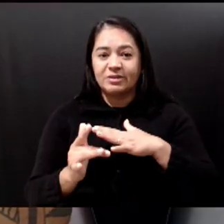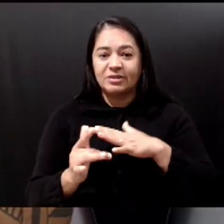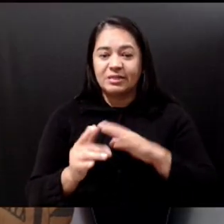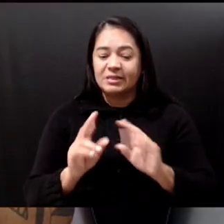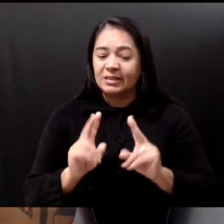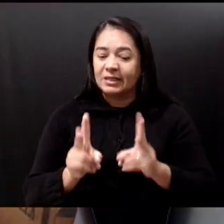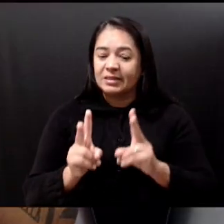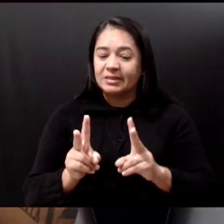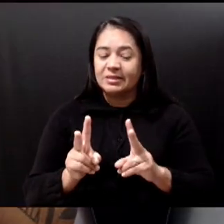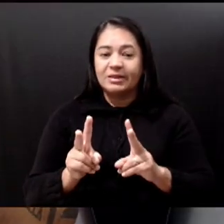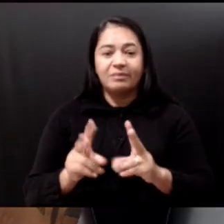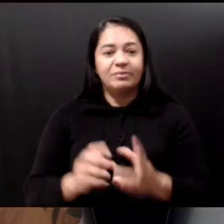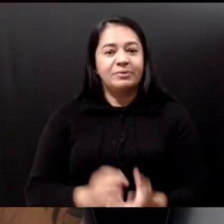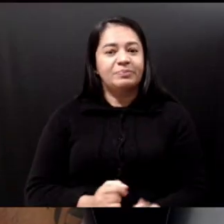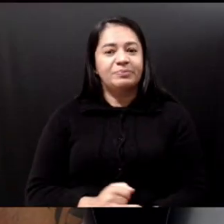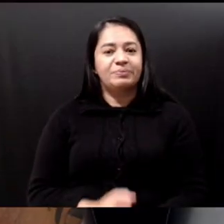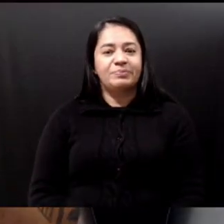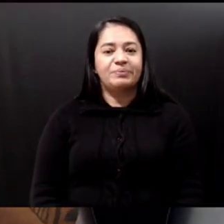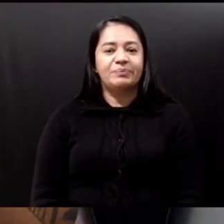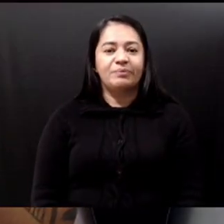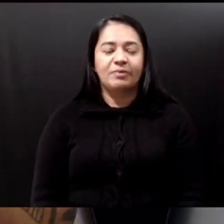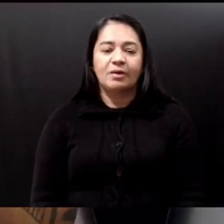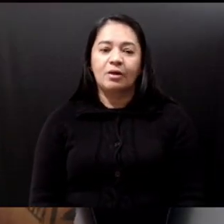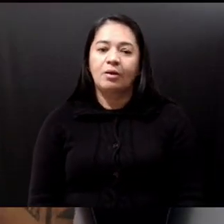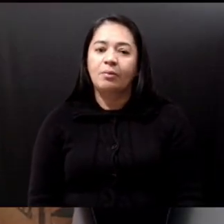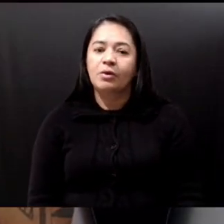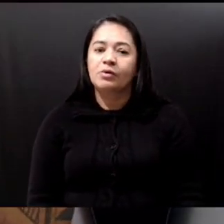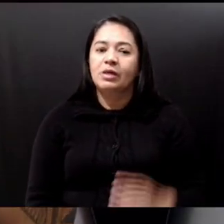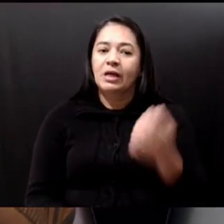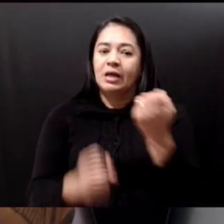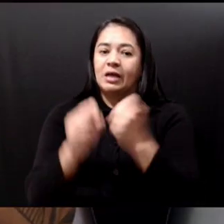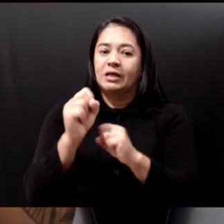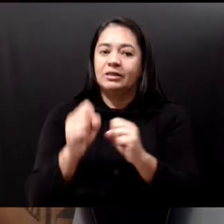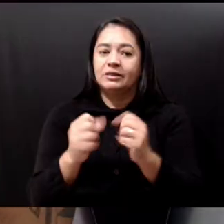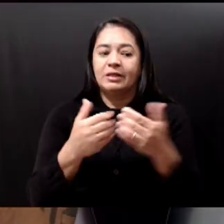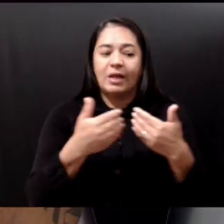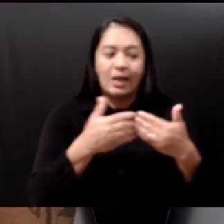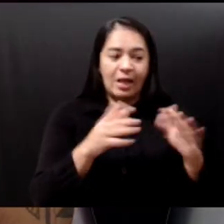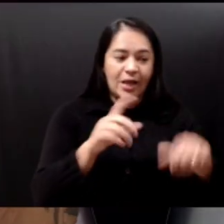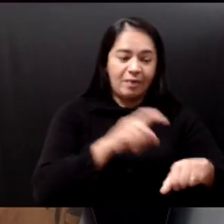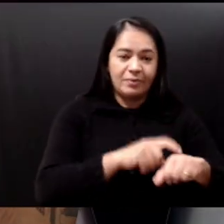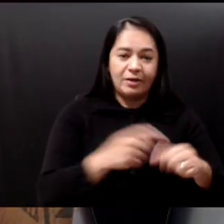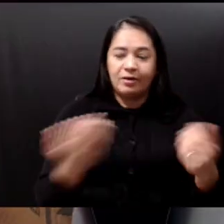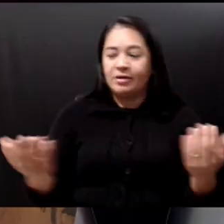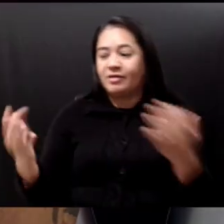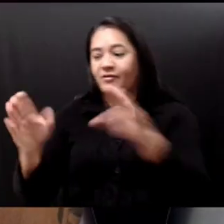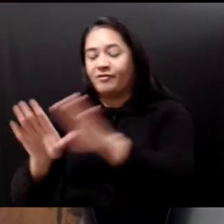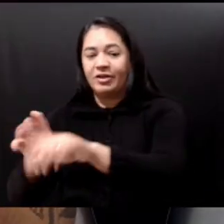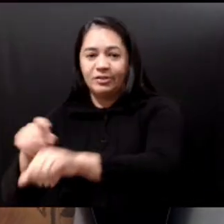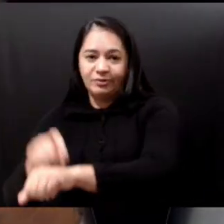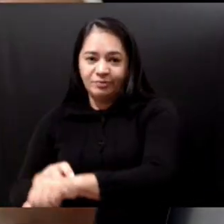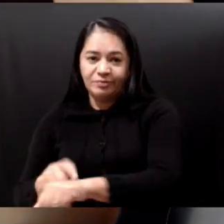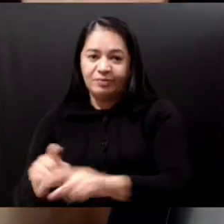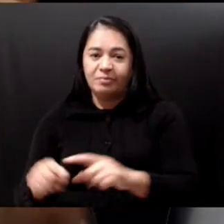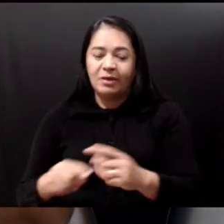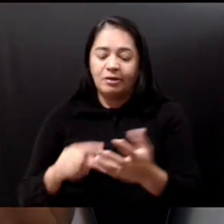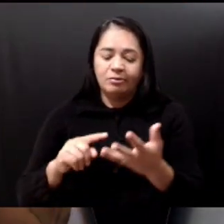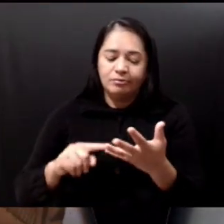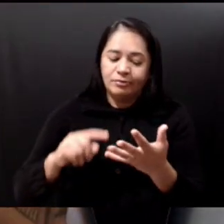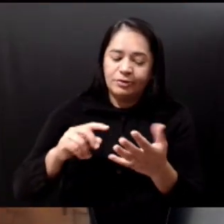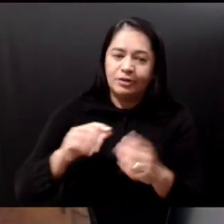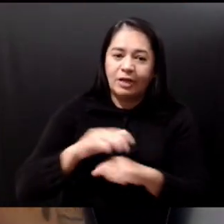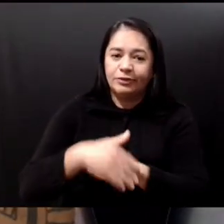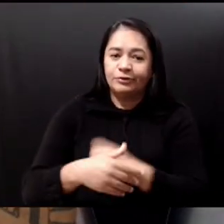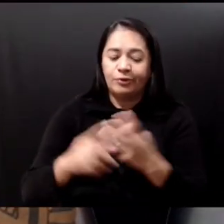é que você está numa indústria, ela abre uma hora e fecha uma hora, na rede social nunca. Uhum, Então, de noite, de manhã, no almoço, aqui, durante